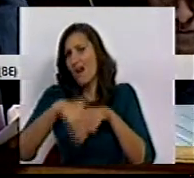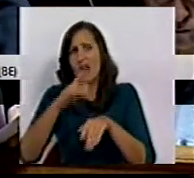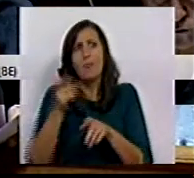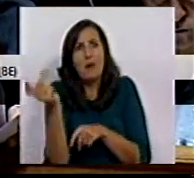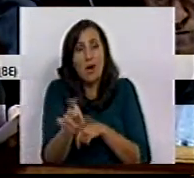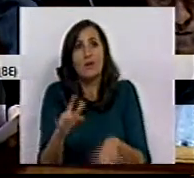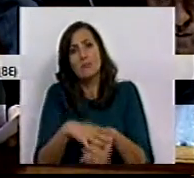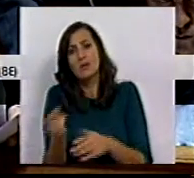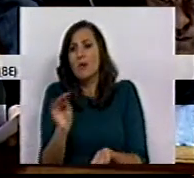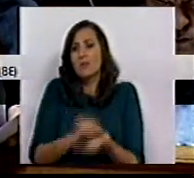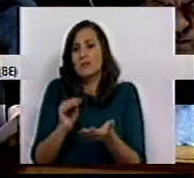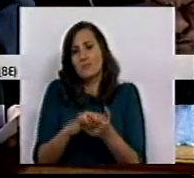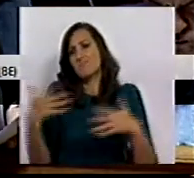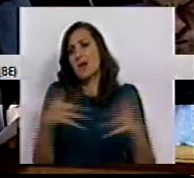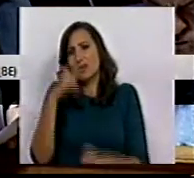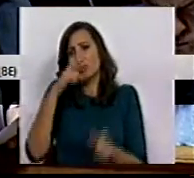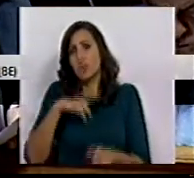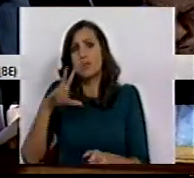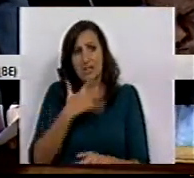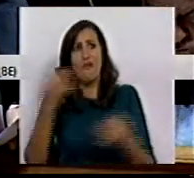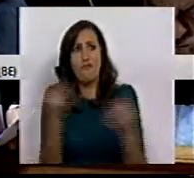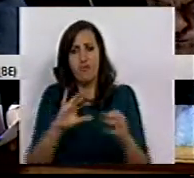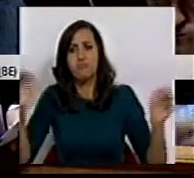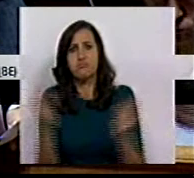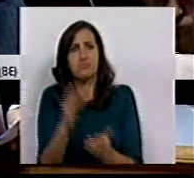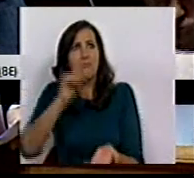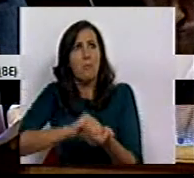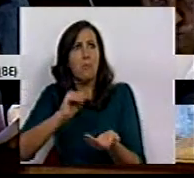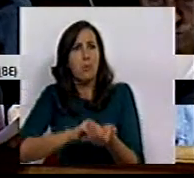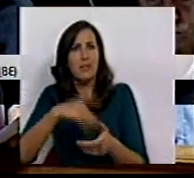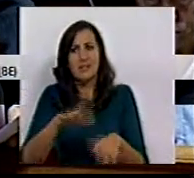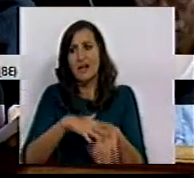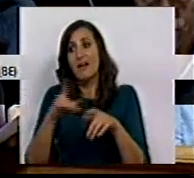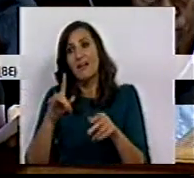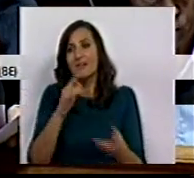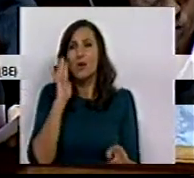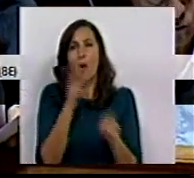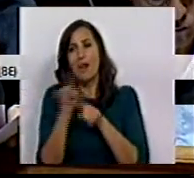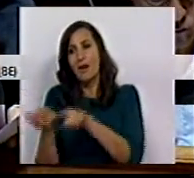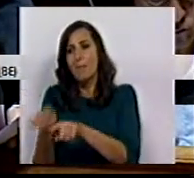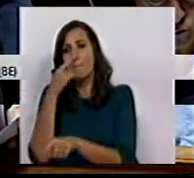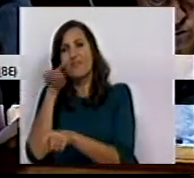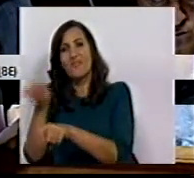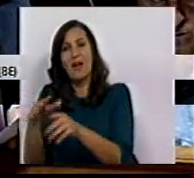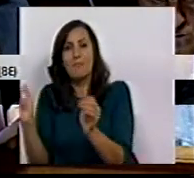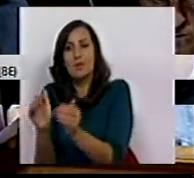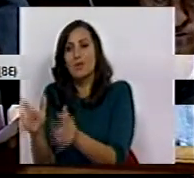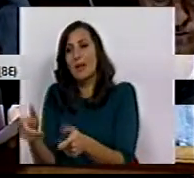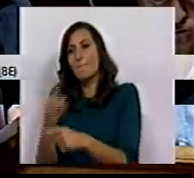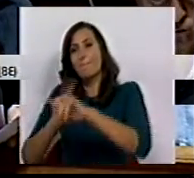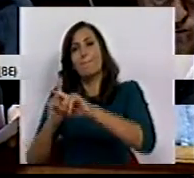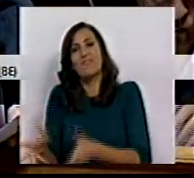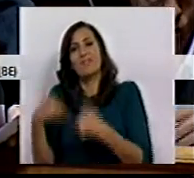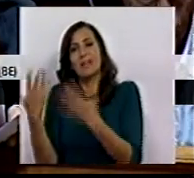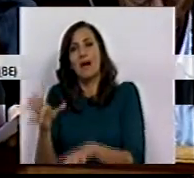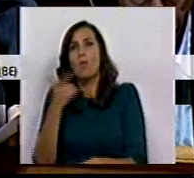pelo empobrecimento da esmagadora maioria dos portugueses em benefício de uma ínfima minoria. Voltamos a apresentar mais